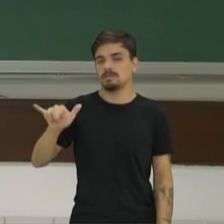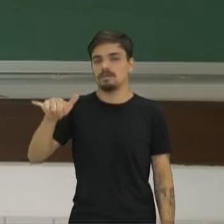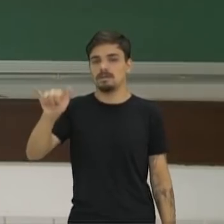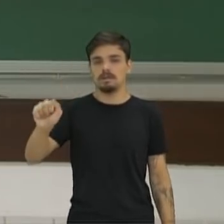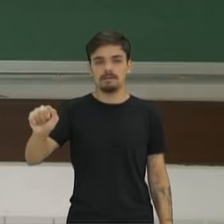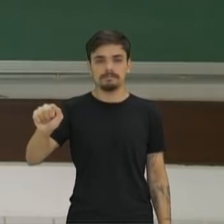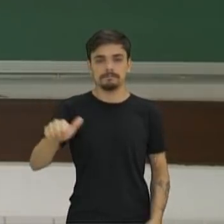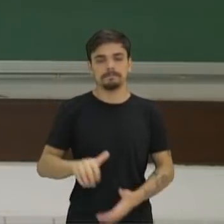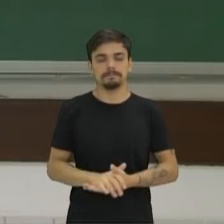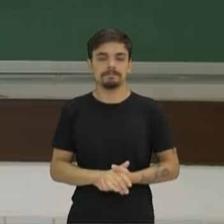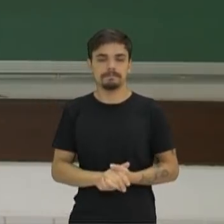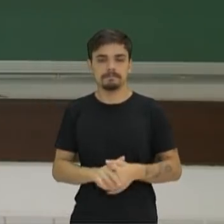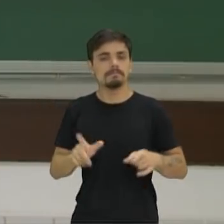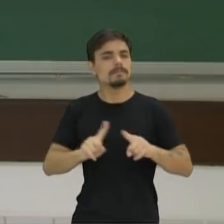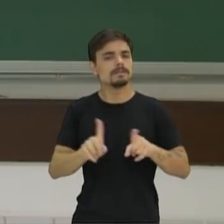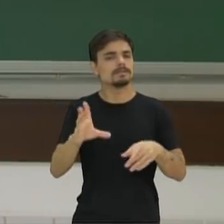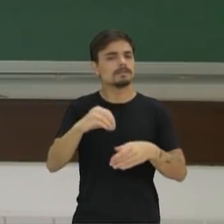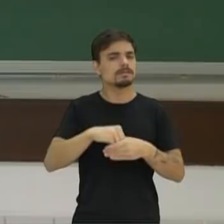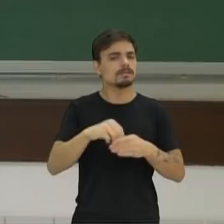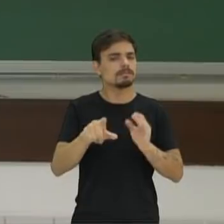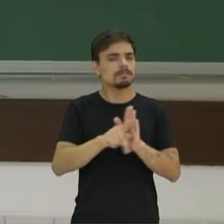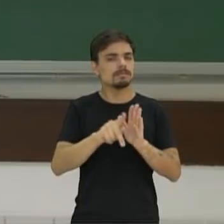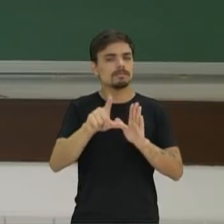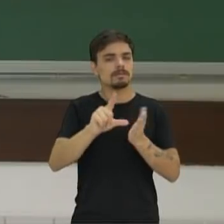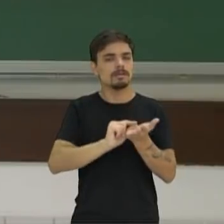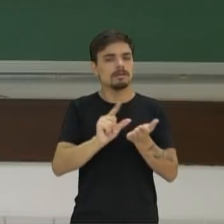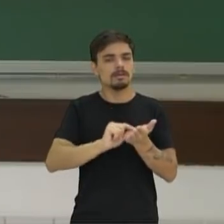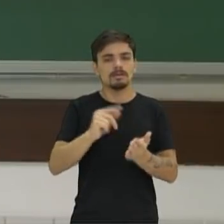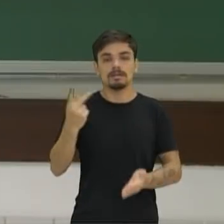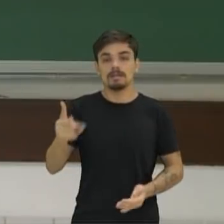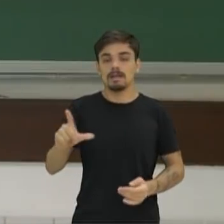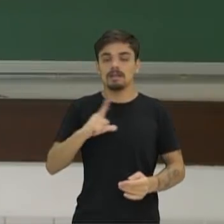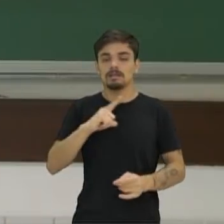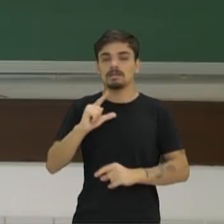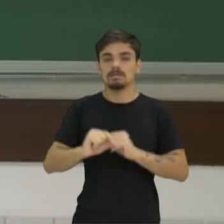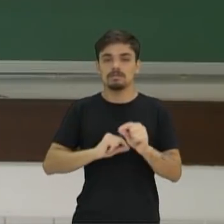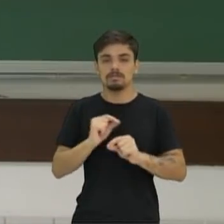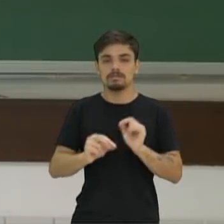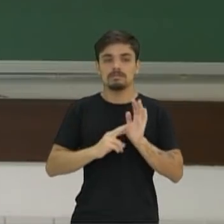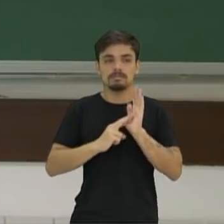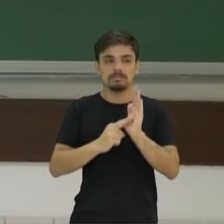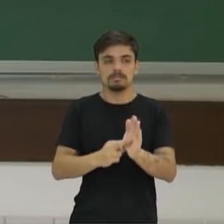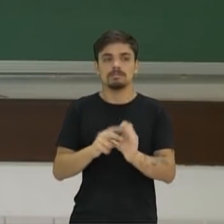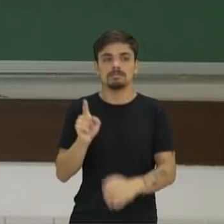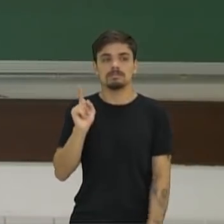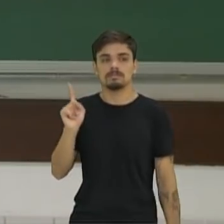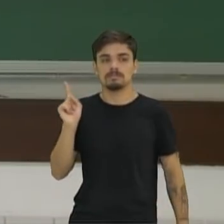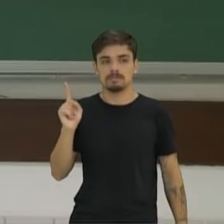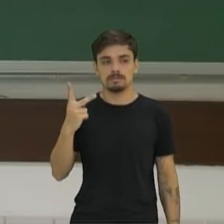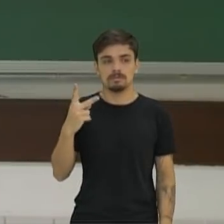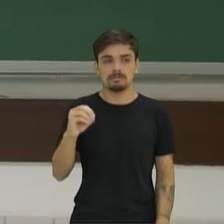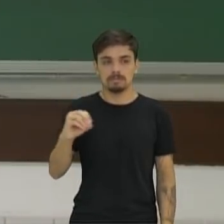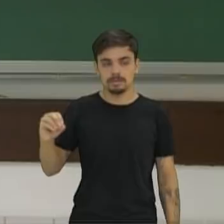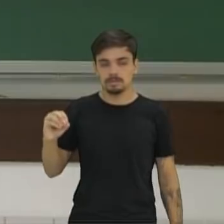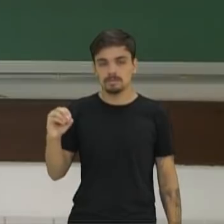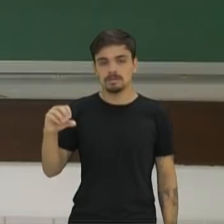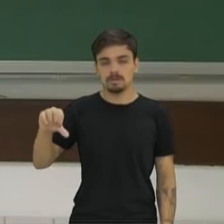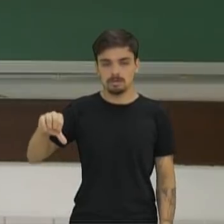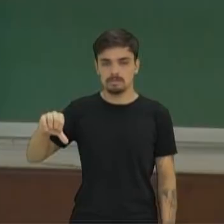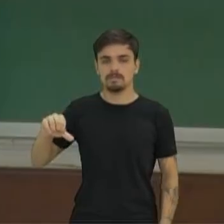certo? No artigo de Lia Luft, publicado na revista Veja, em 25 de 3 de 2009, então já é